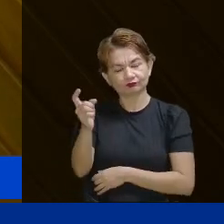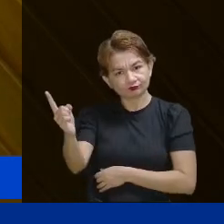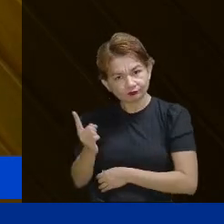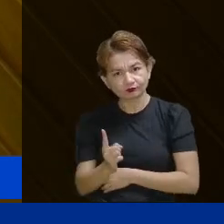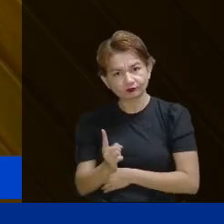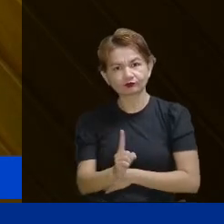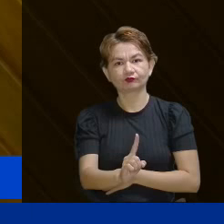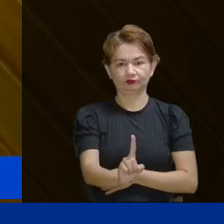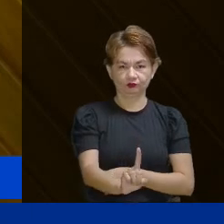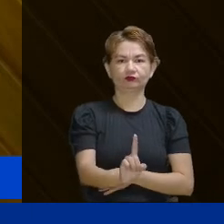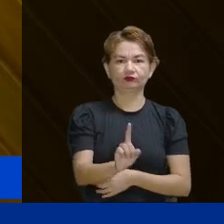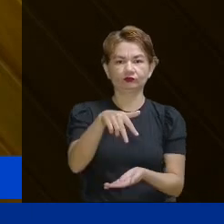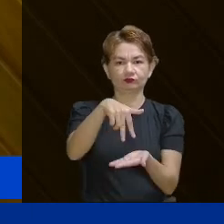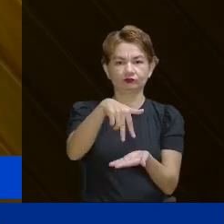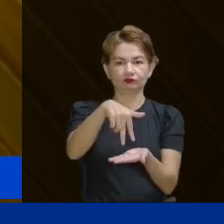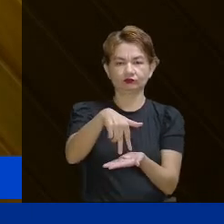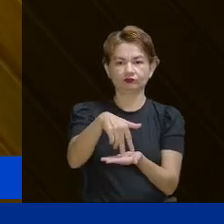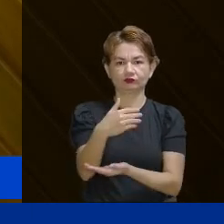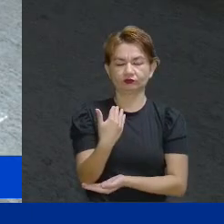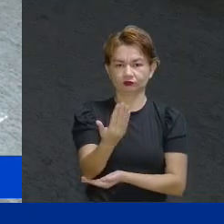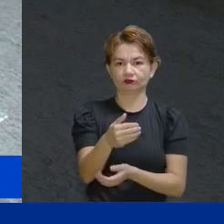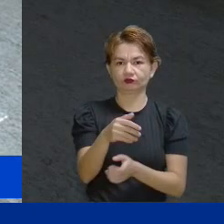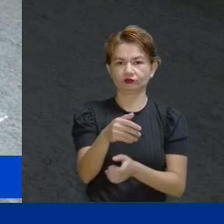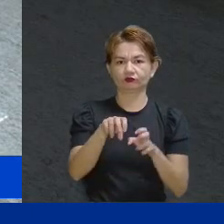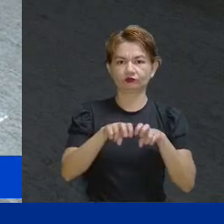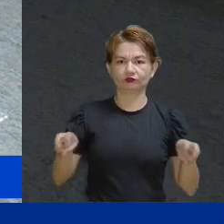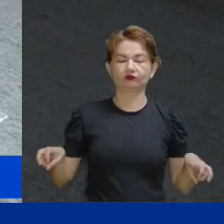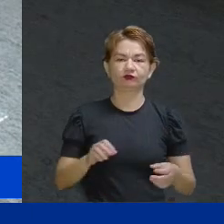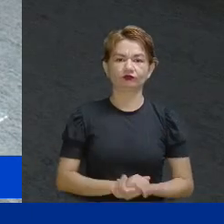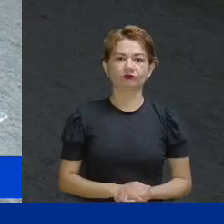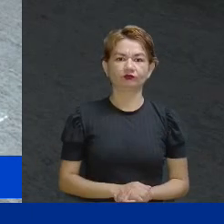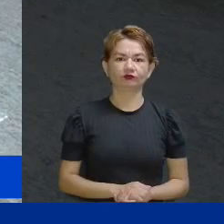se posicionar à frente da mesa de honra.